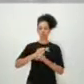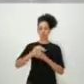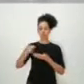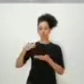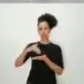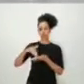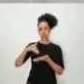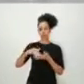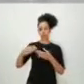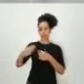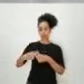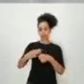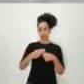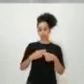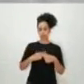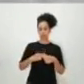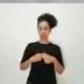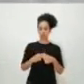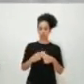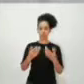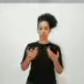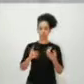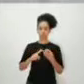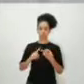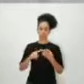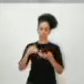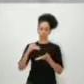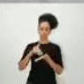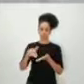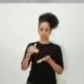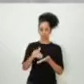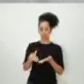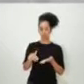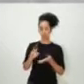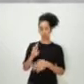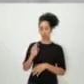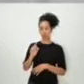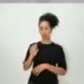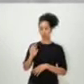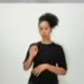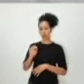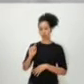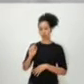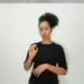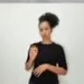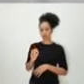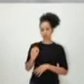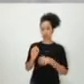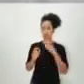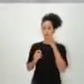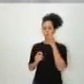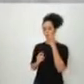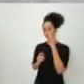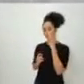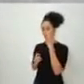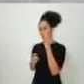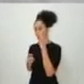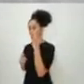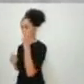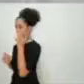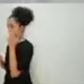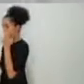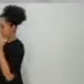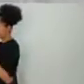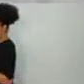municipais entre eles os secretários Rodrigo Taborda secretário de infraestrutura e o secretário adjunto de